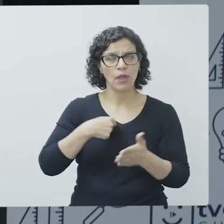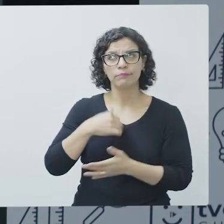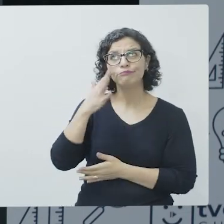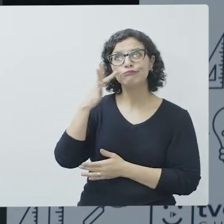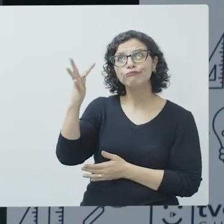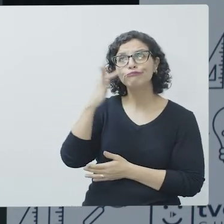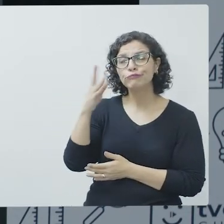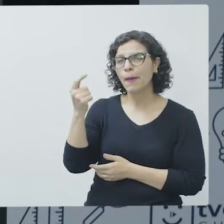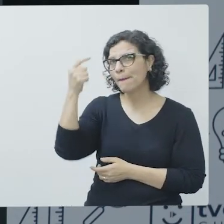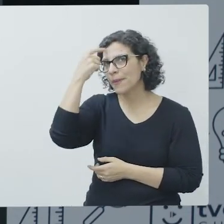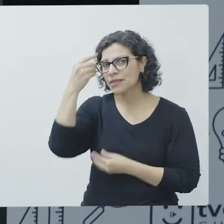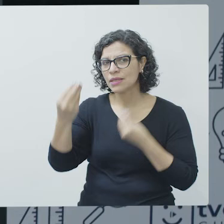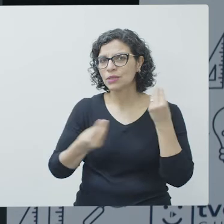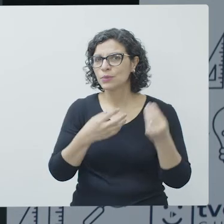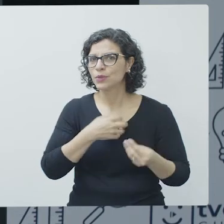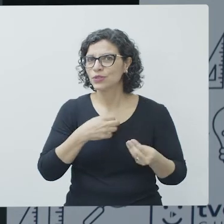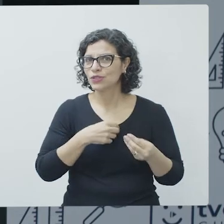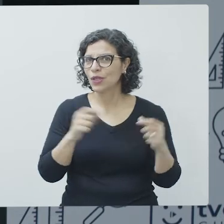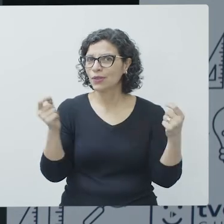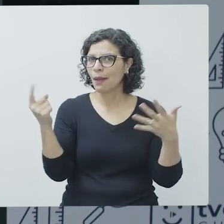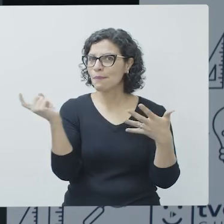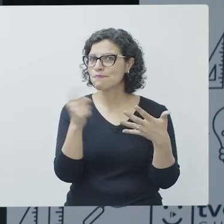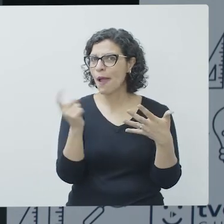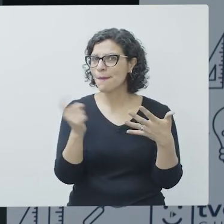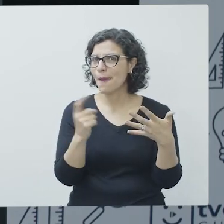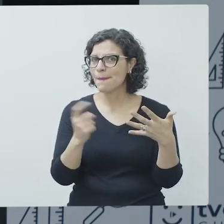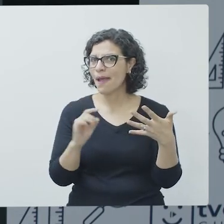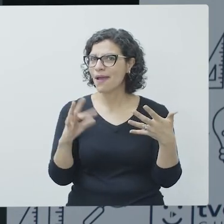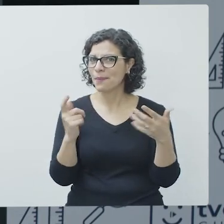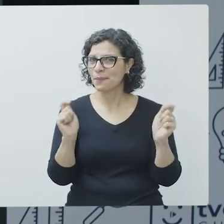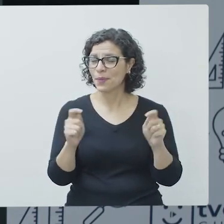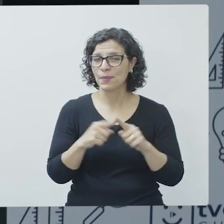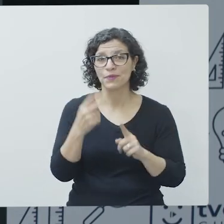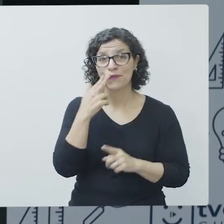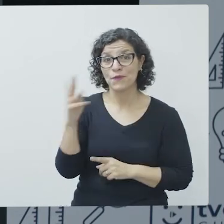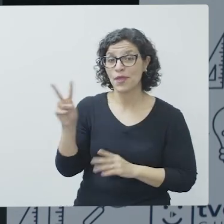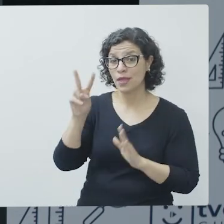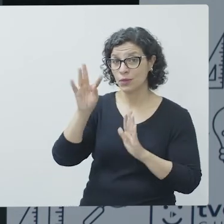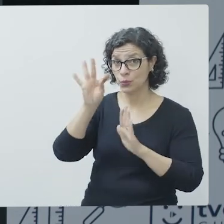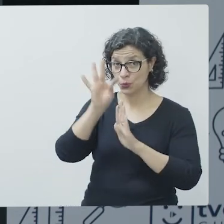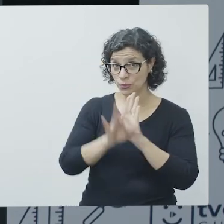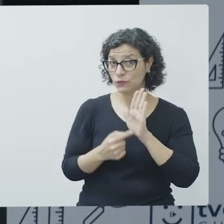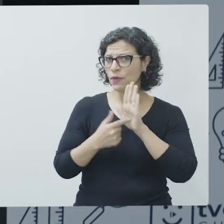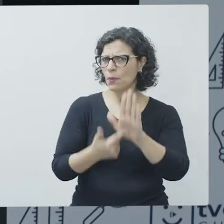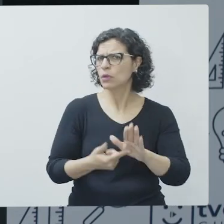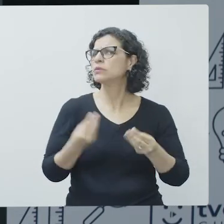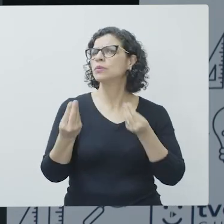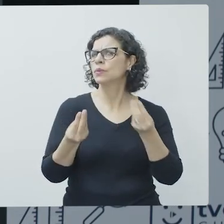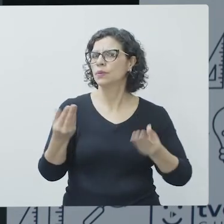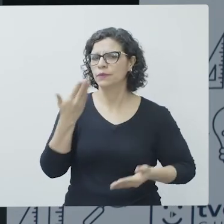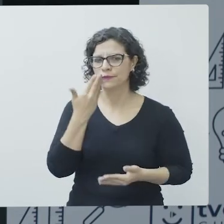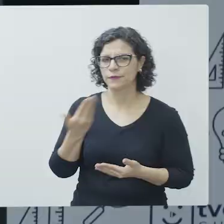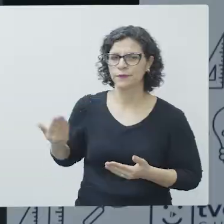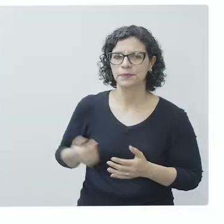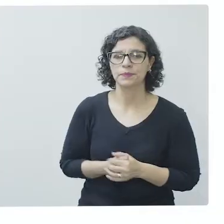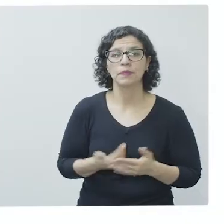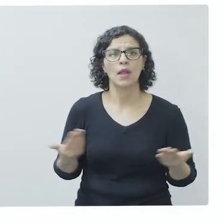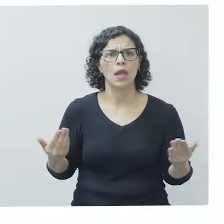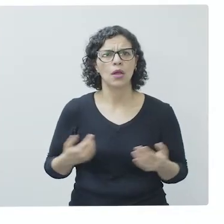vai longe pensando nas inúmeras possibilidades. Mas vamos ver o que o texto nos traz. Olha